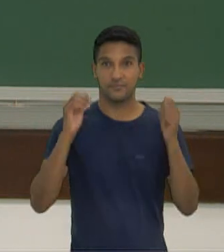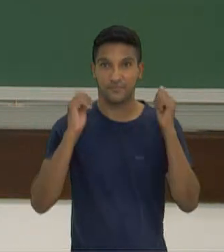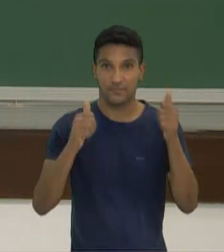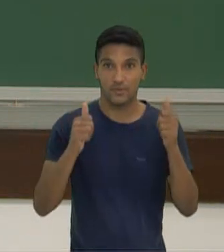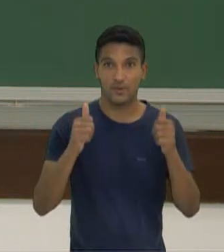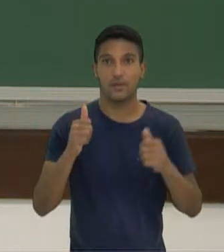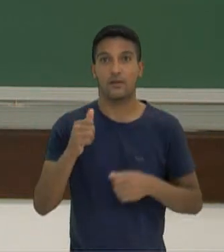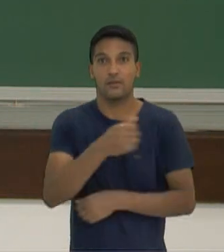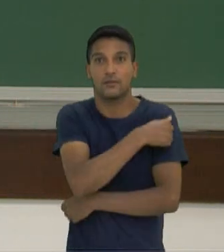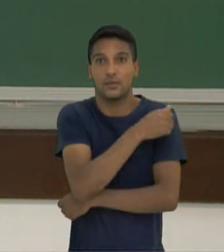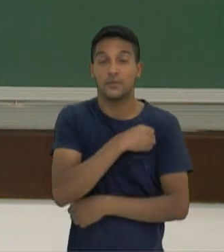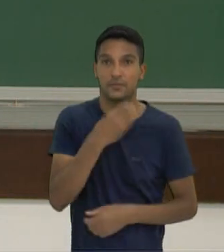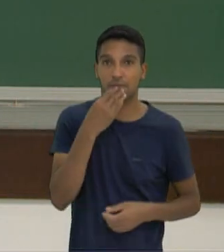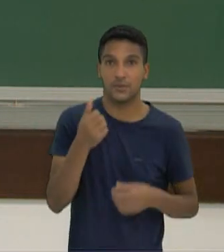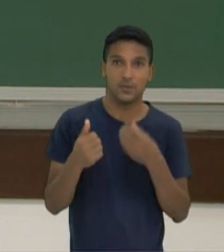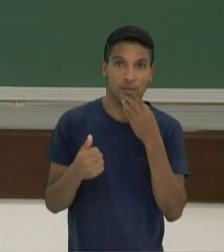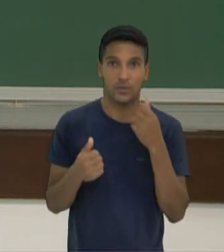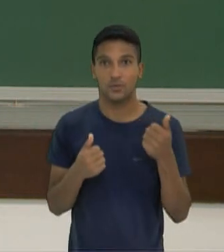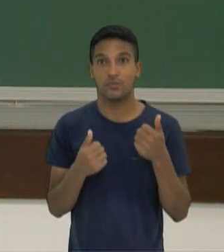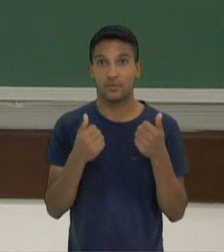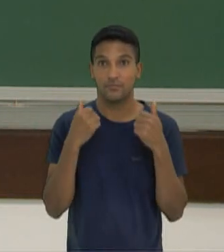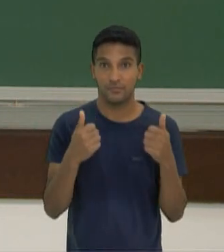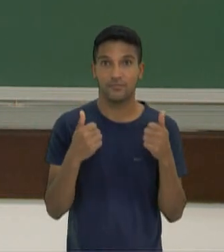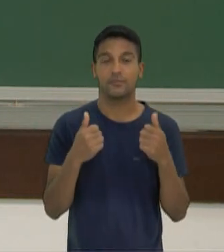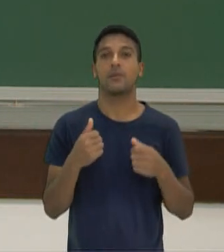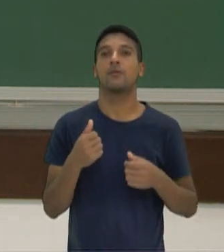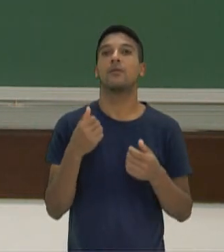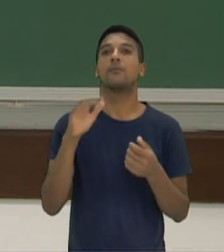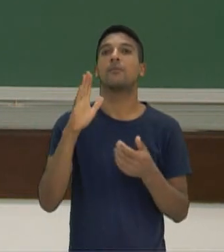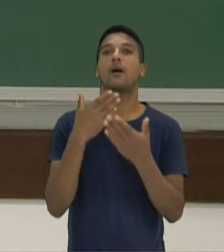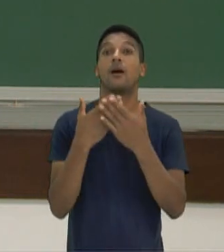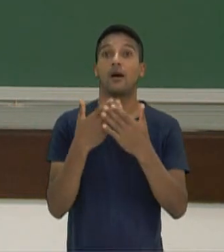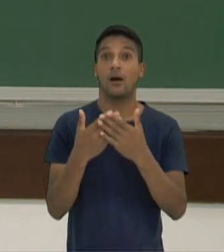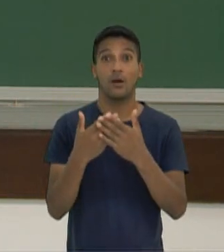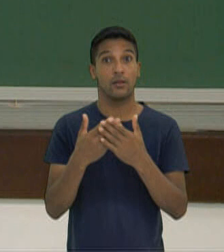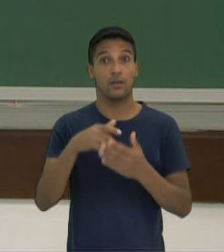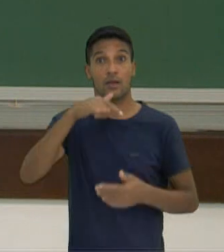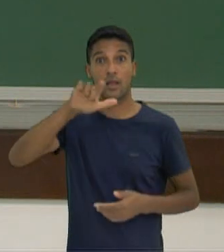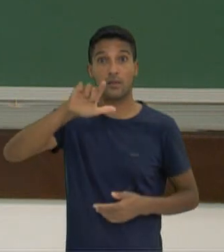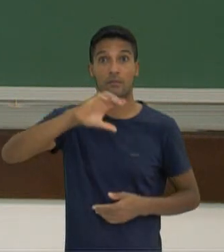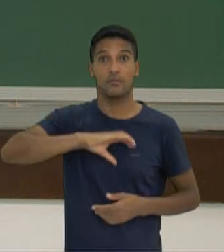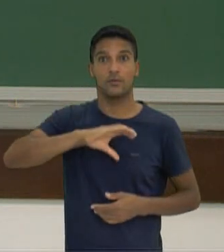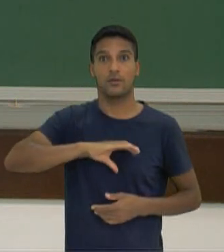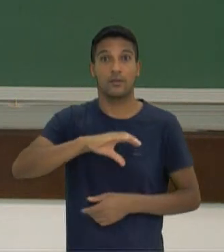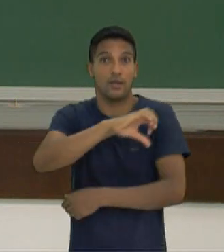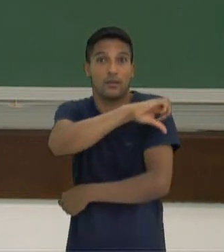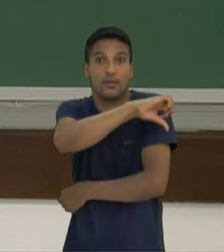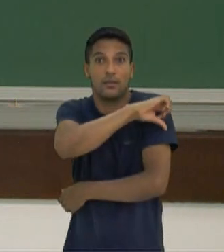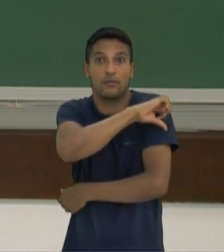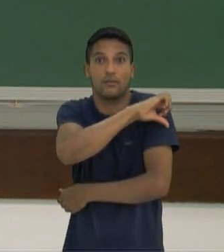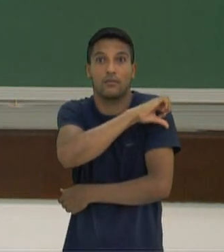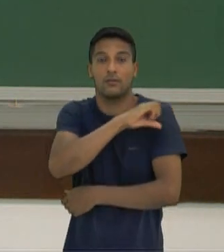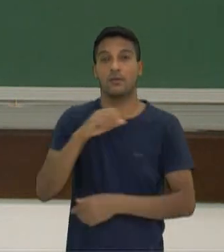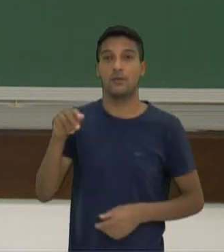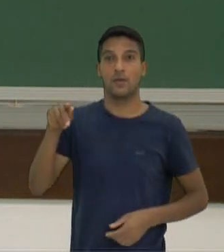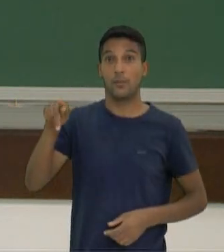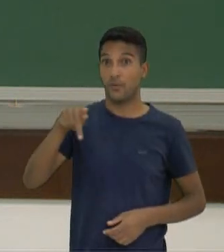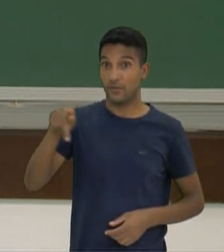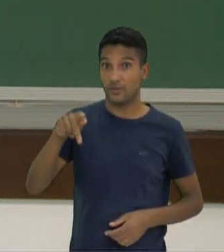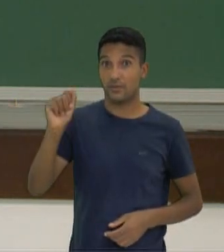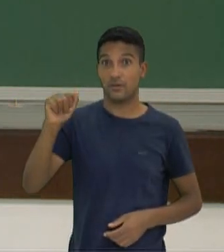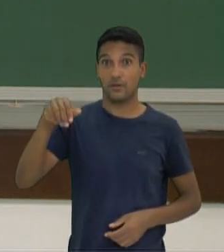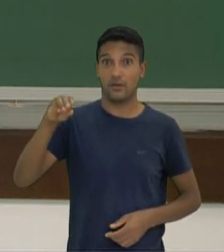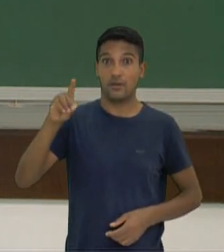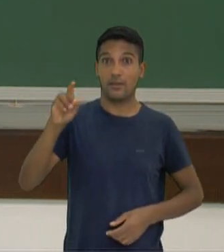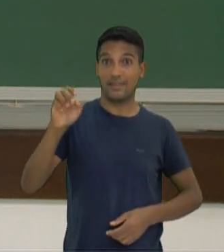Fala galera, beleza? Estamos começando mais uma aula de língua portuguesa do nono ano. Professor Anderson Boganica na área.